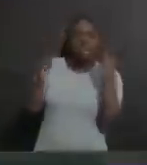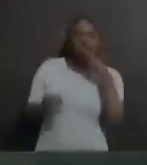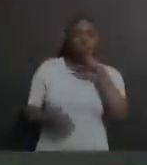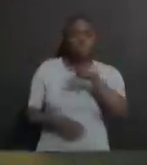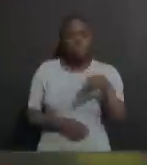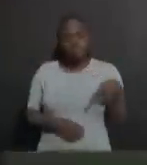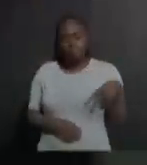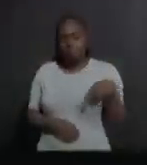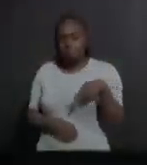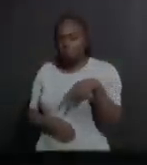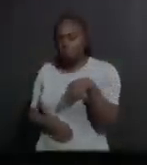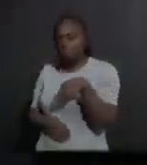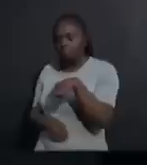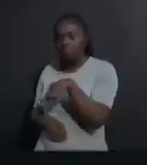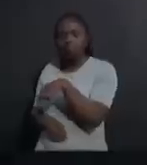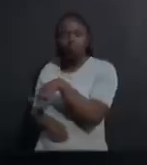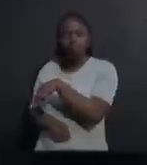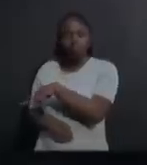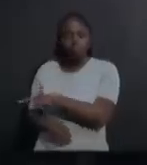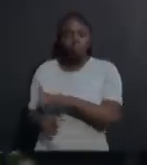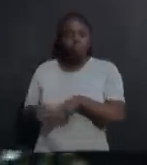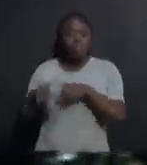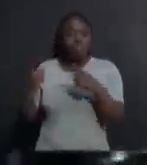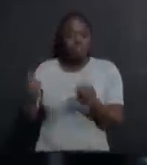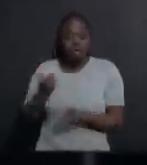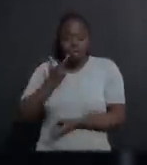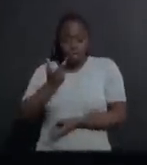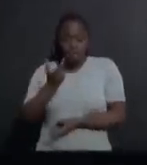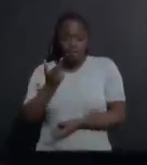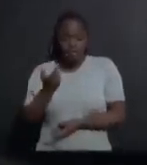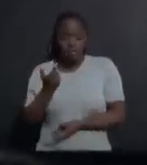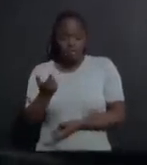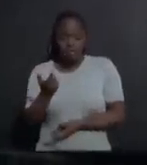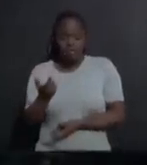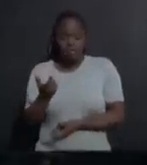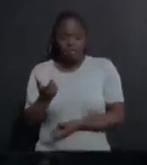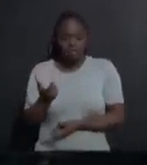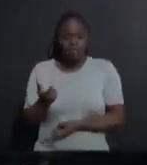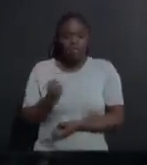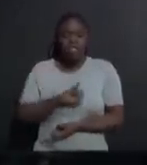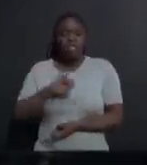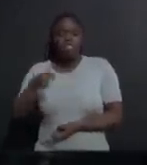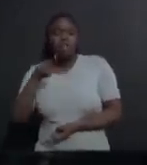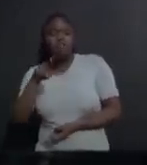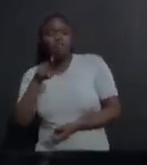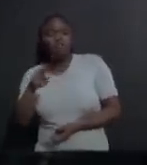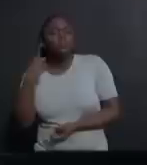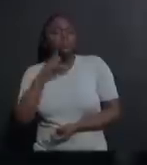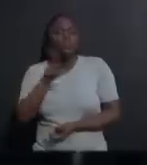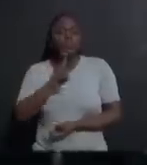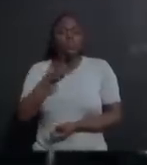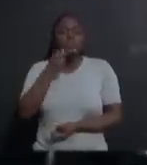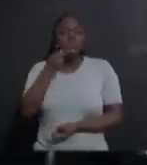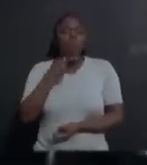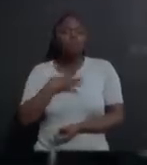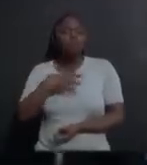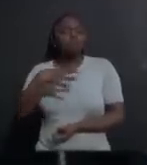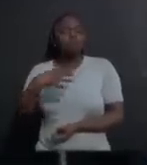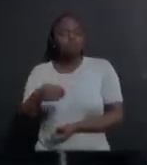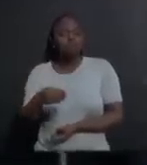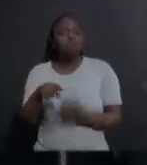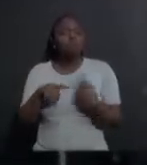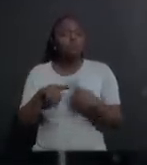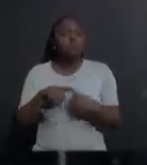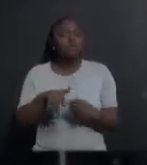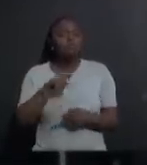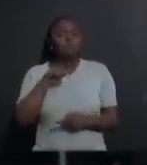mas muita opressão, mas aquela palavra, pai. Mas se você é um pai que não consegue alertar seu filho porque sua voz profética morreu, você vai fazer o